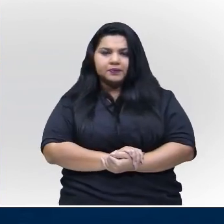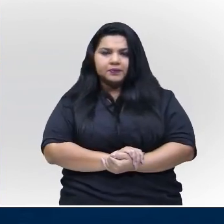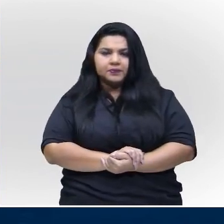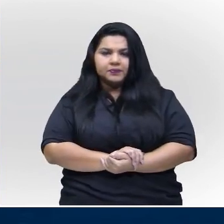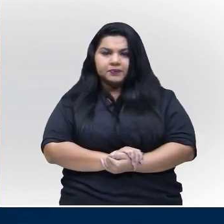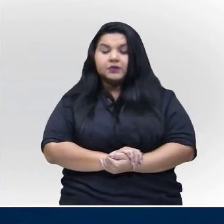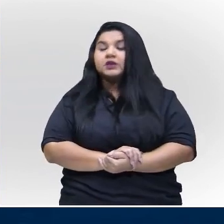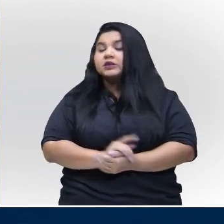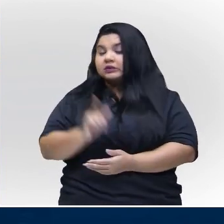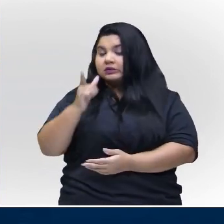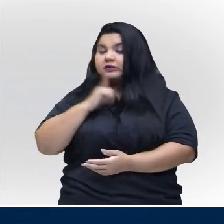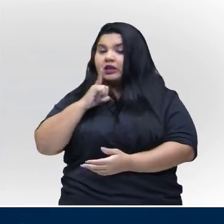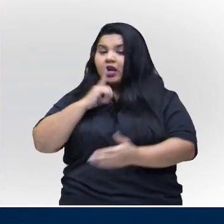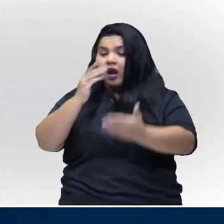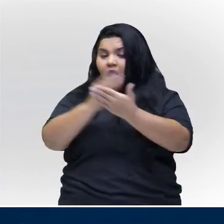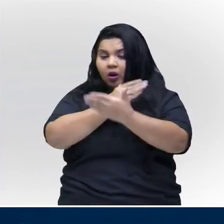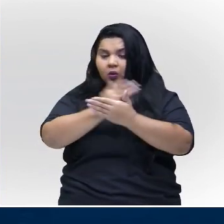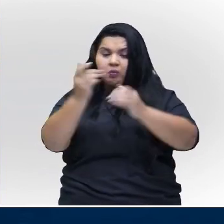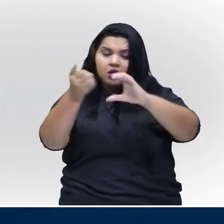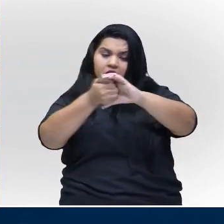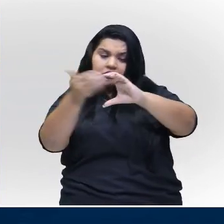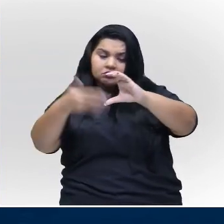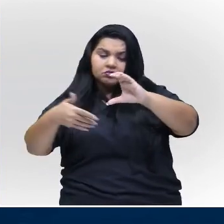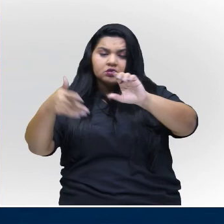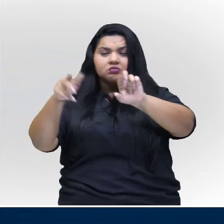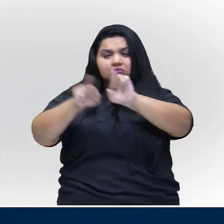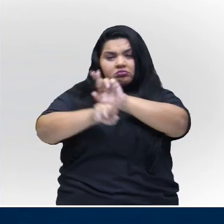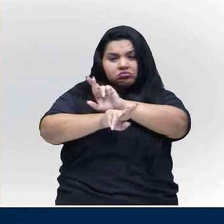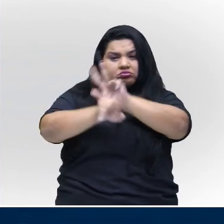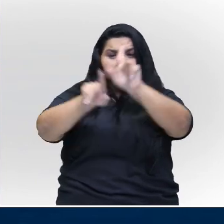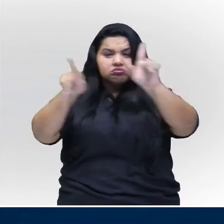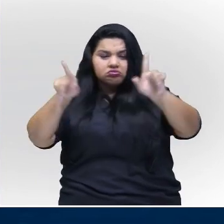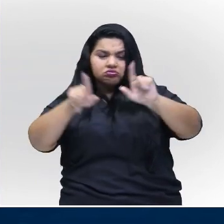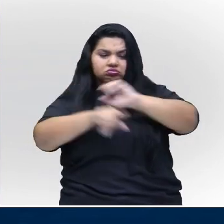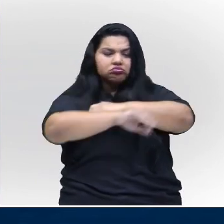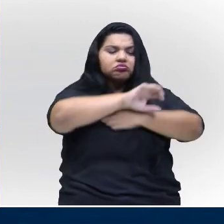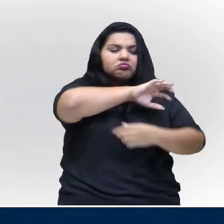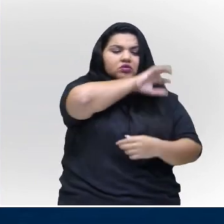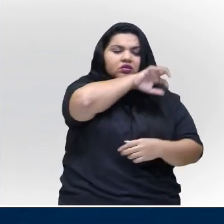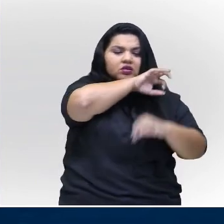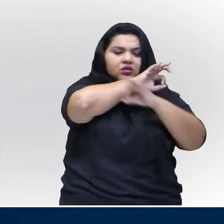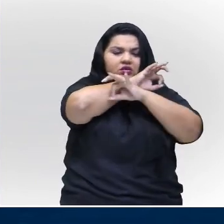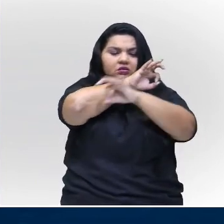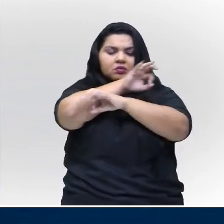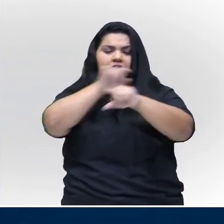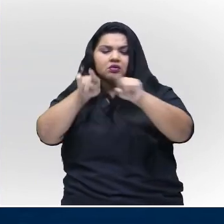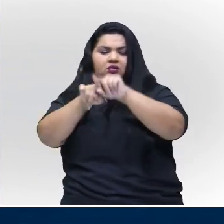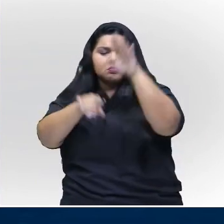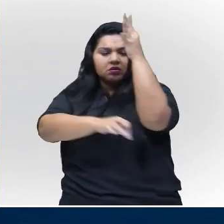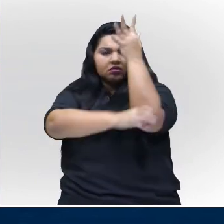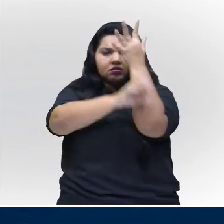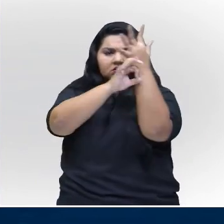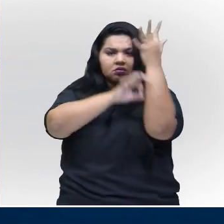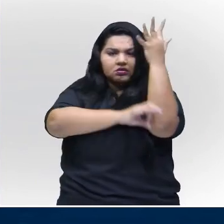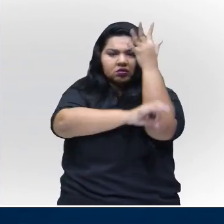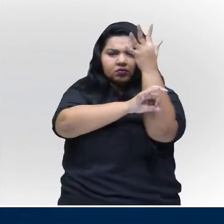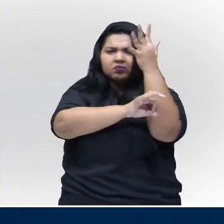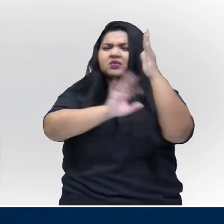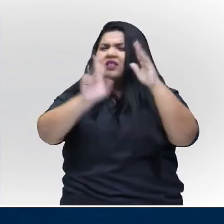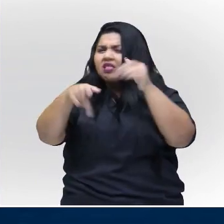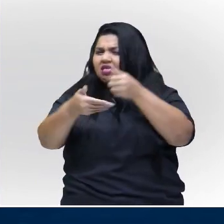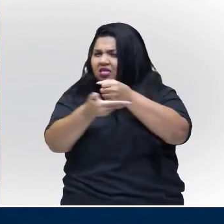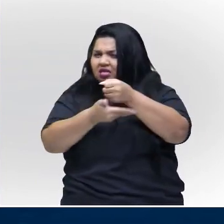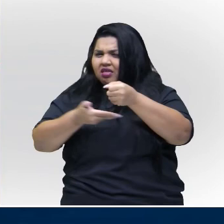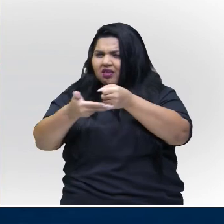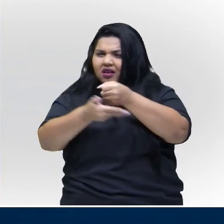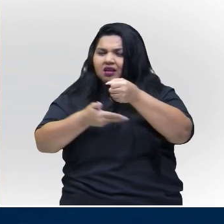Então ela possui algumas características diferentes da célula animal, da célula vegetal, por exemplo. A mais básica